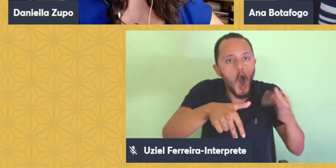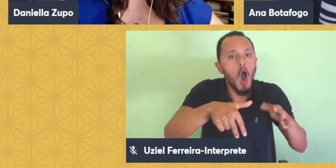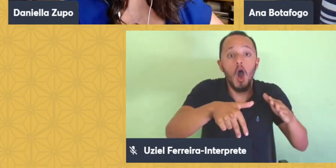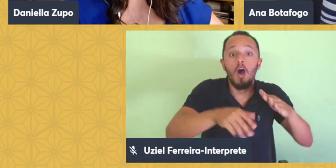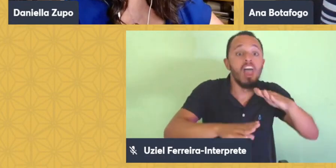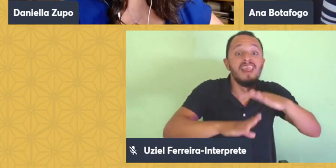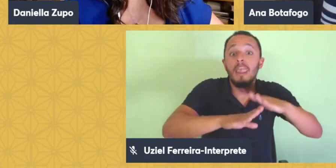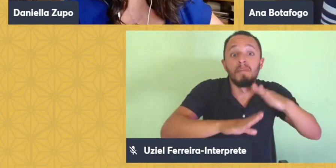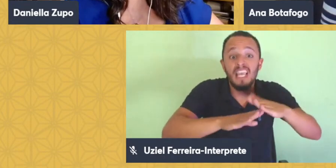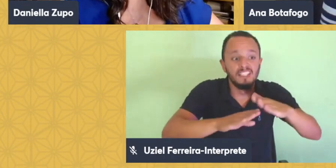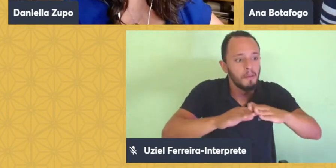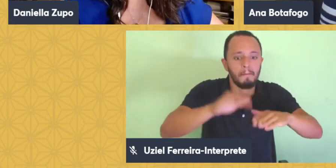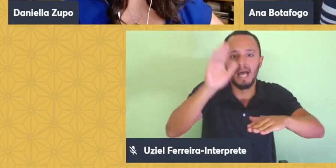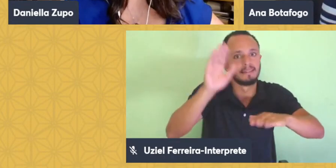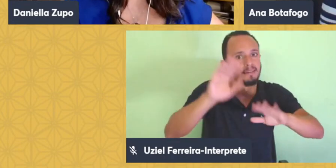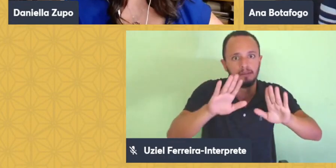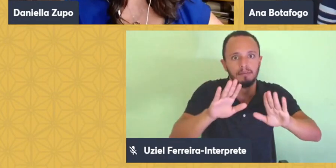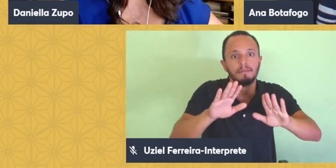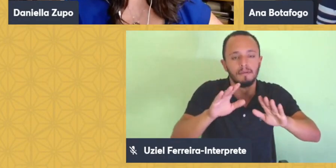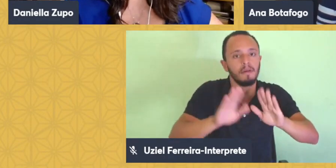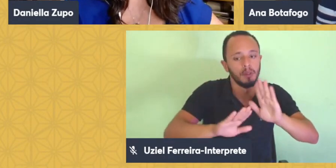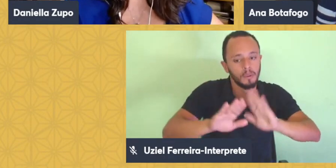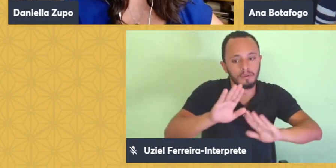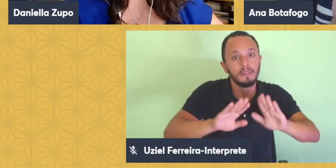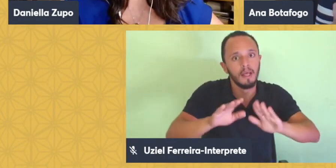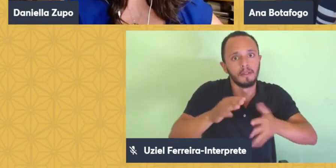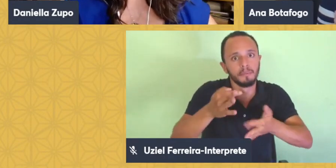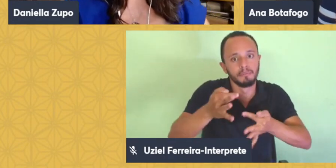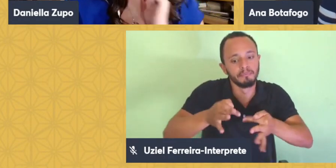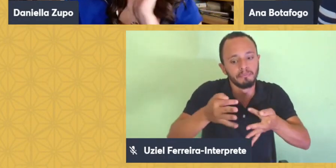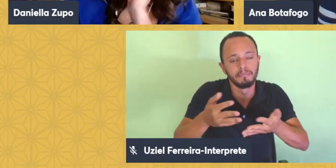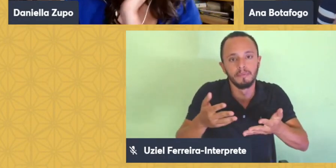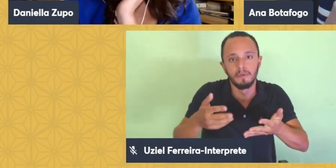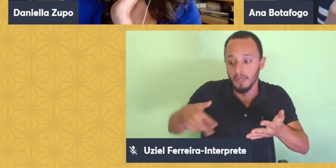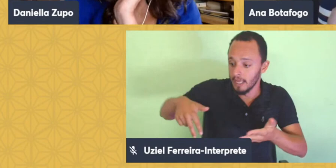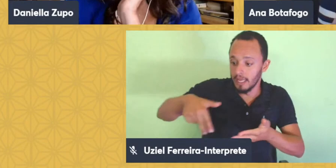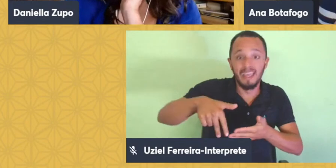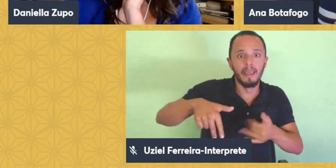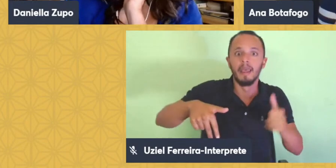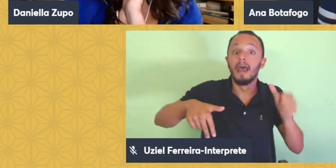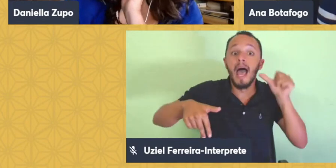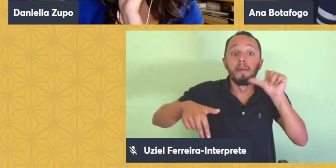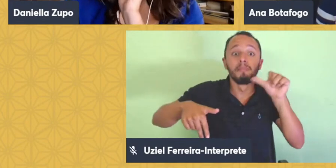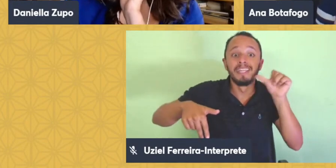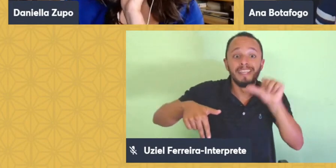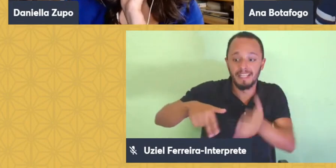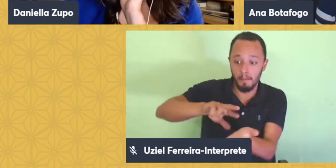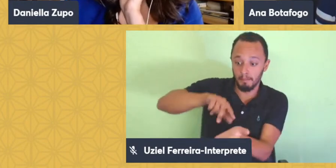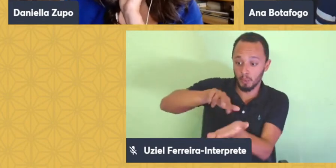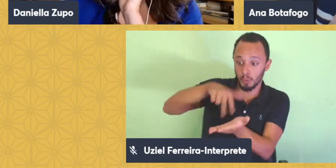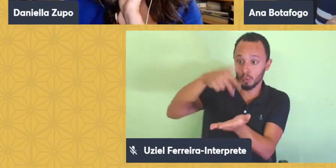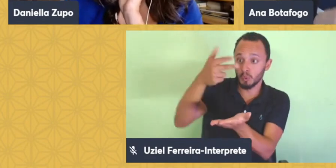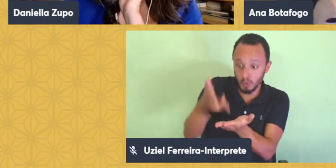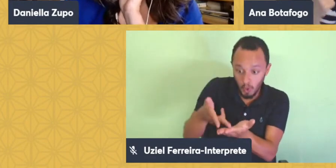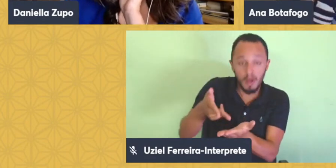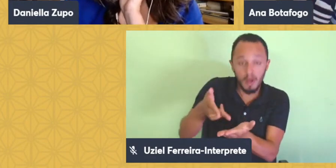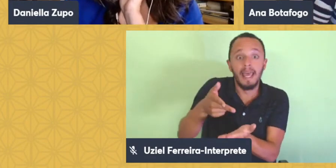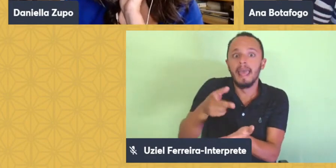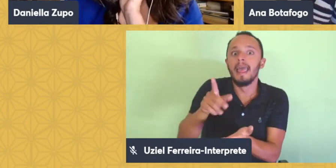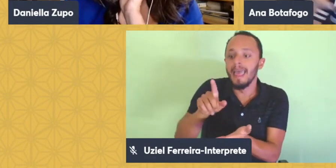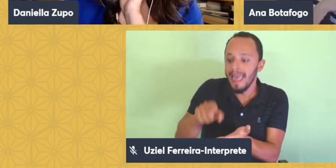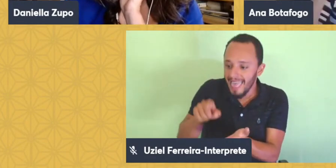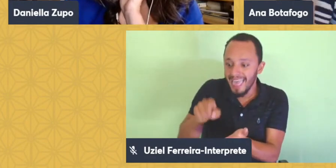dos limites e ela foi extremamente corajosa até porque o que ela faz extremamente perigoso e podia ser perigoso